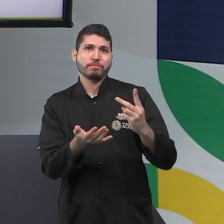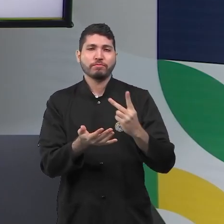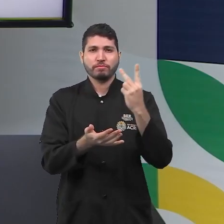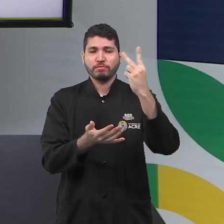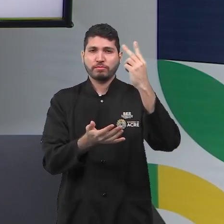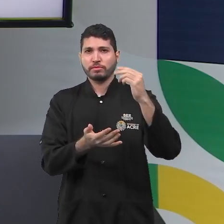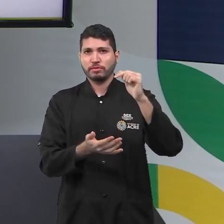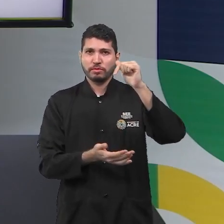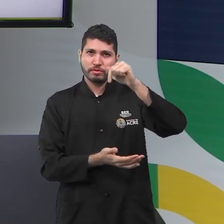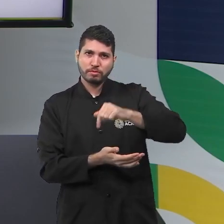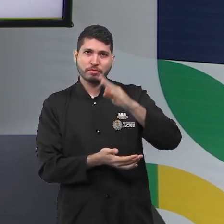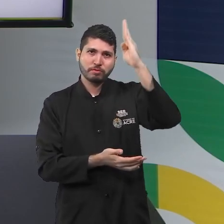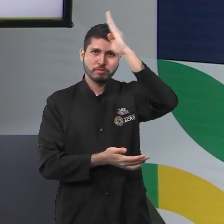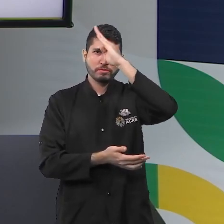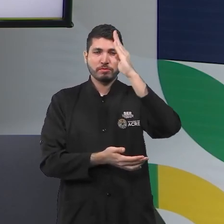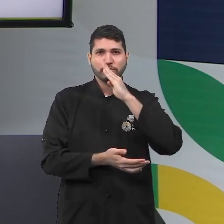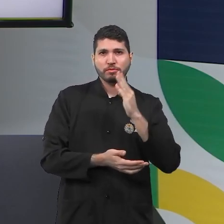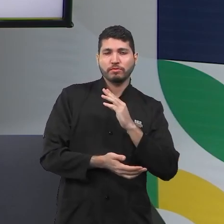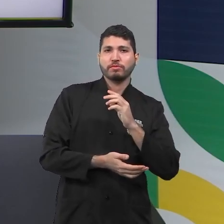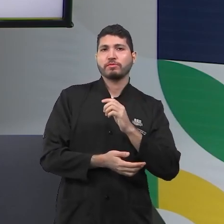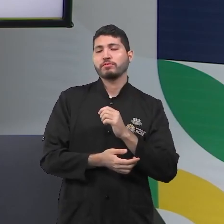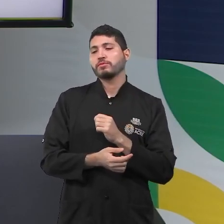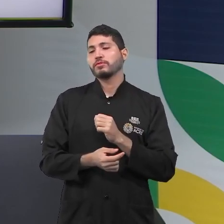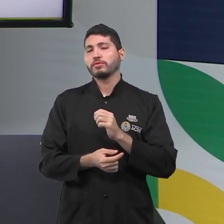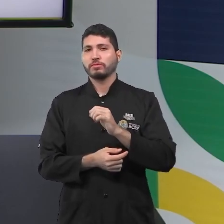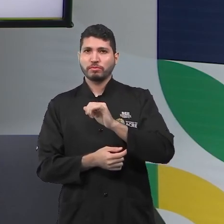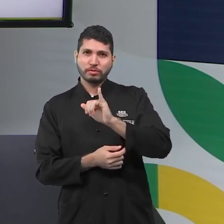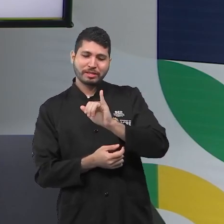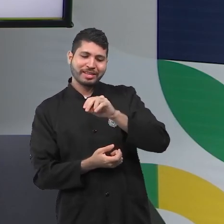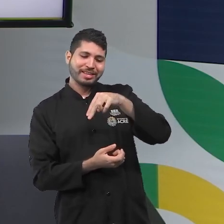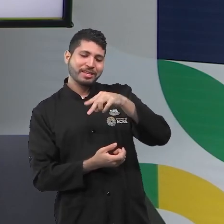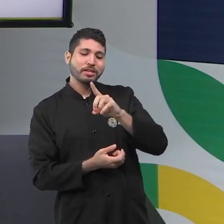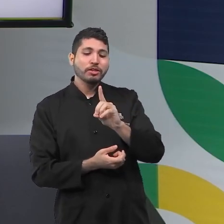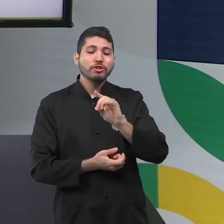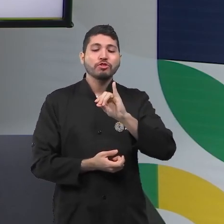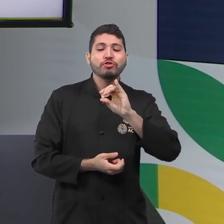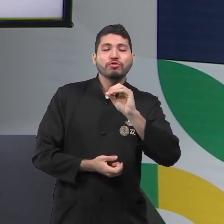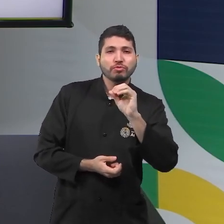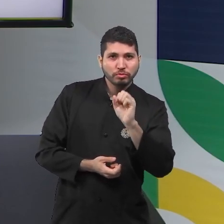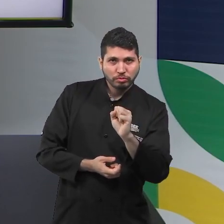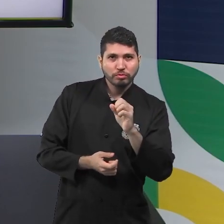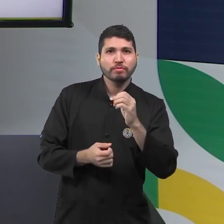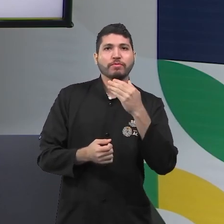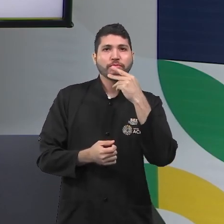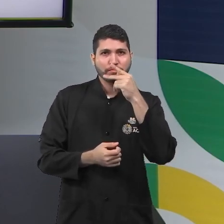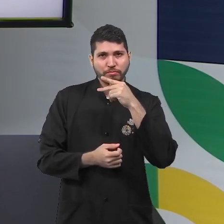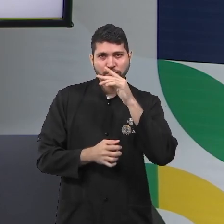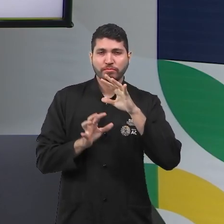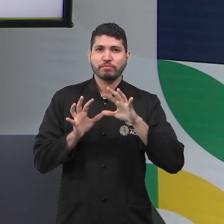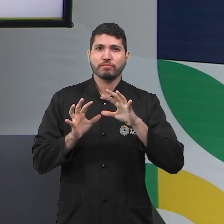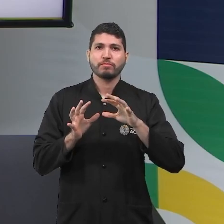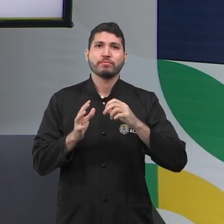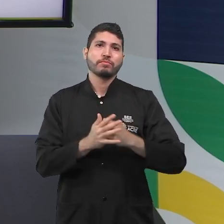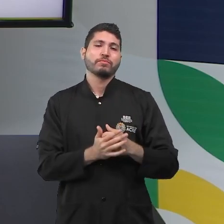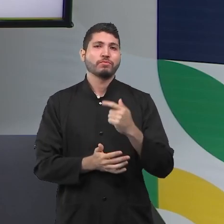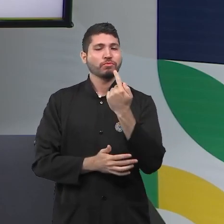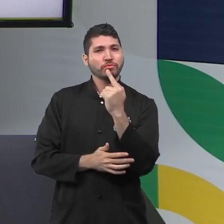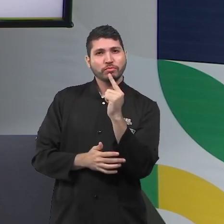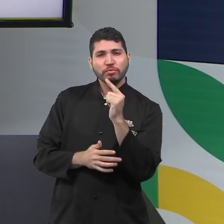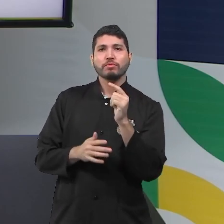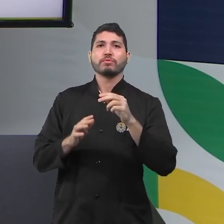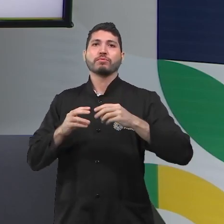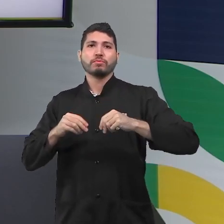no Brasil, chamados de índios. Mas como eles tinham conhecimento vasto da geografia local, do